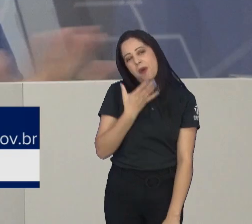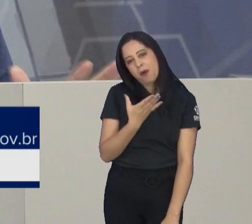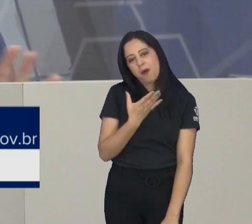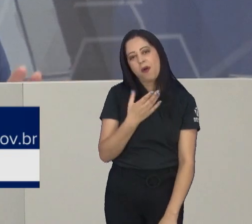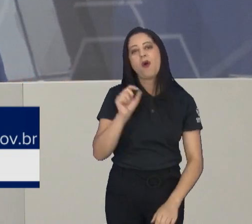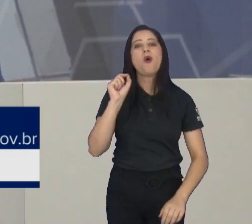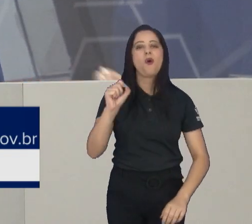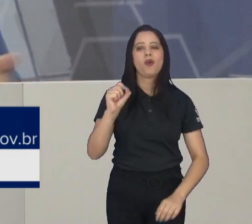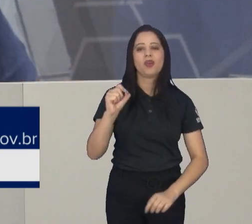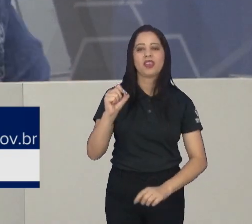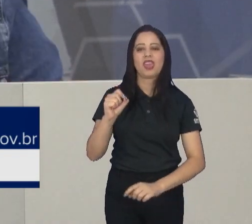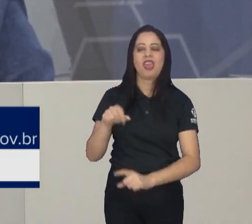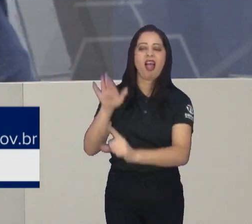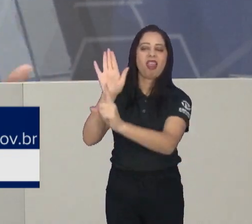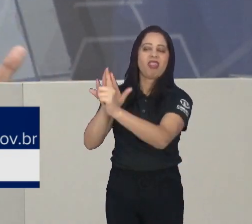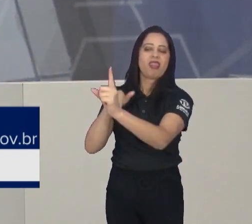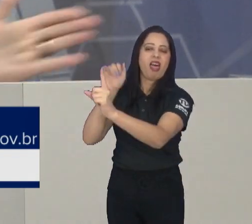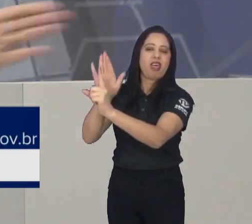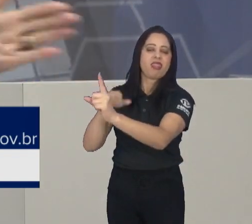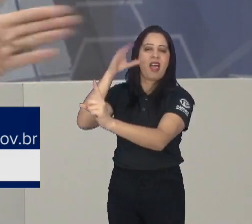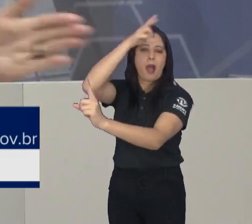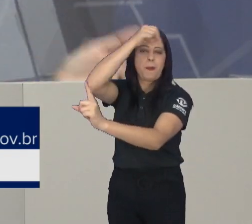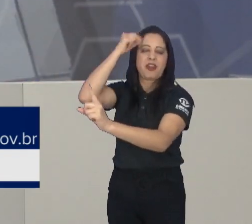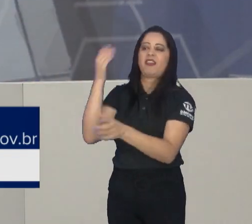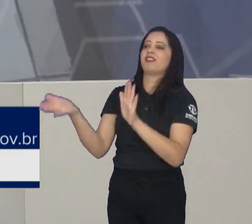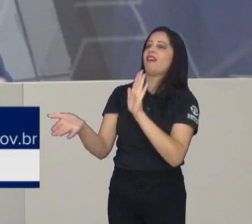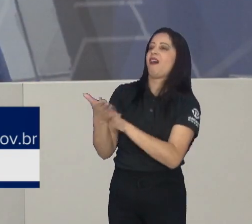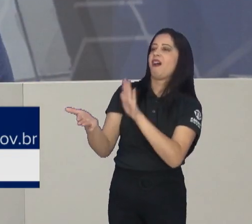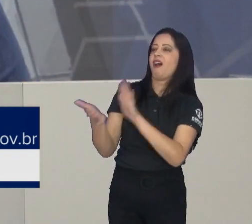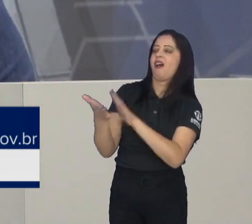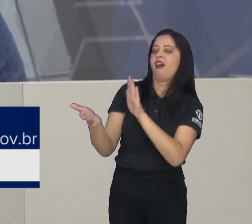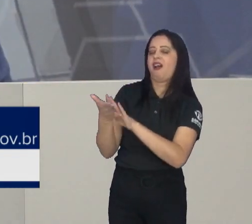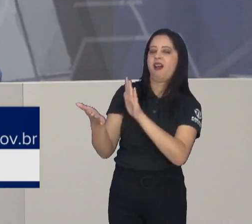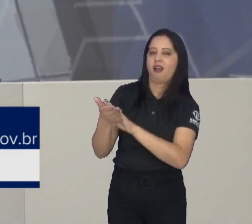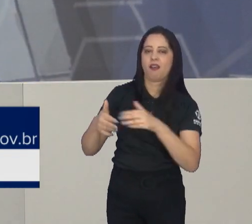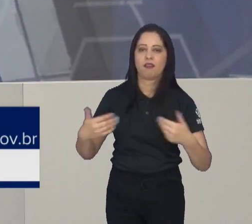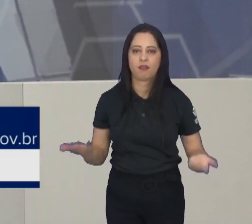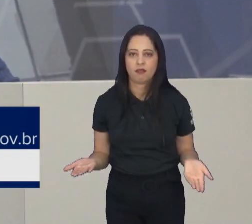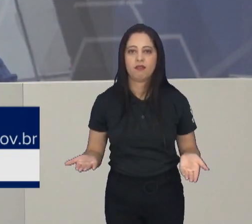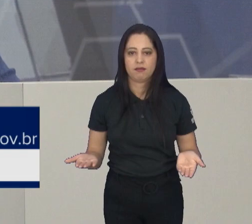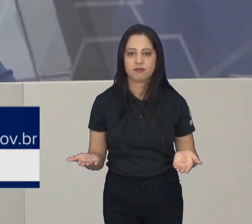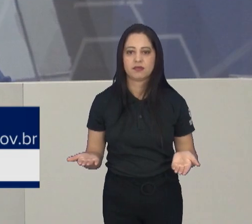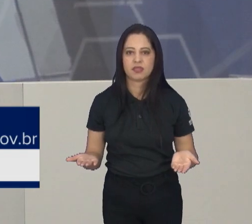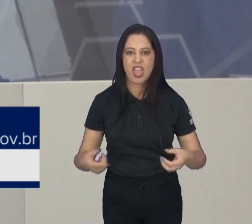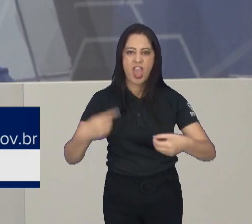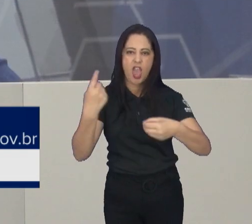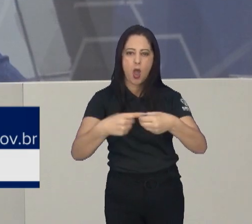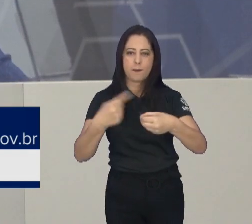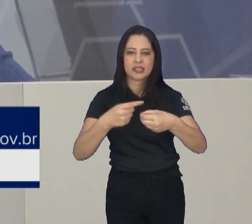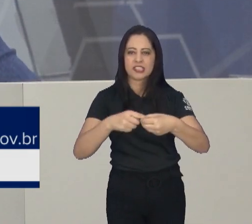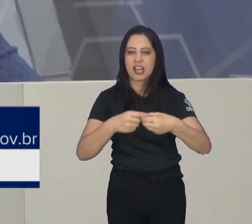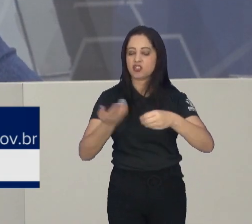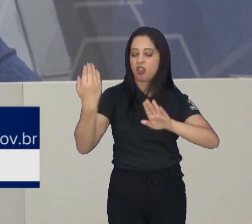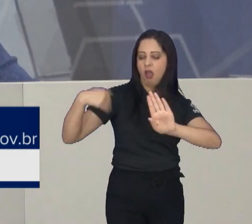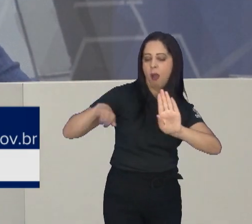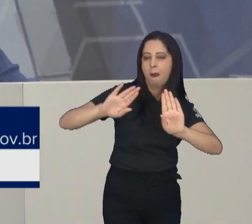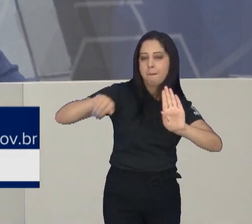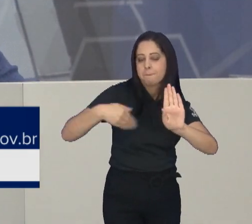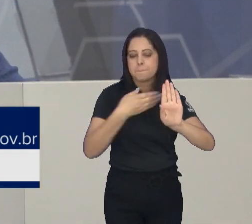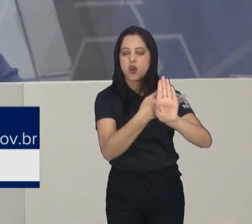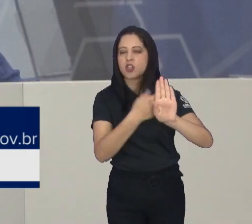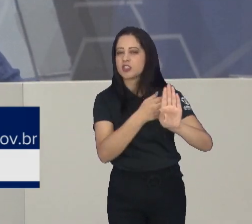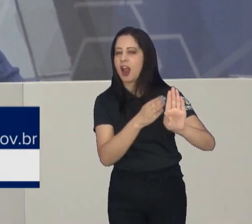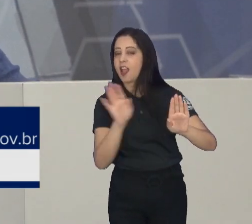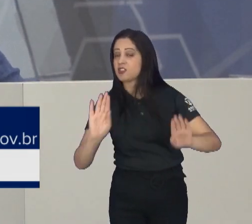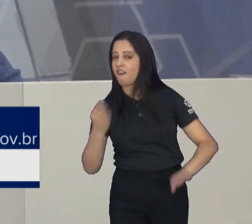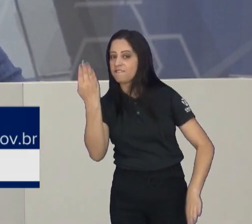passar pano, receber sardinha e bater palminha para aquilo que o prefeito faz. É ter uma cidade maquiada, com uma linha